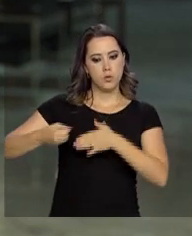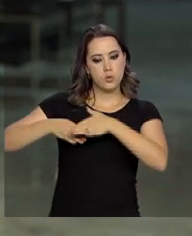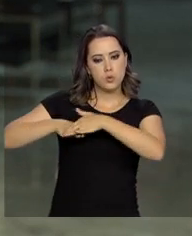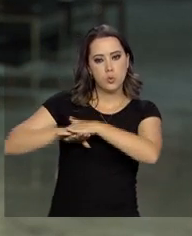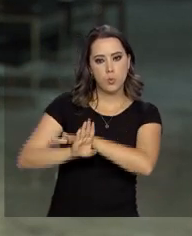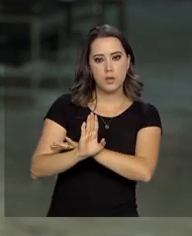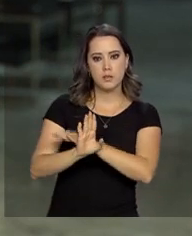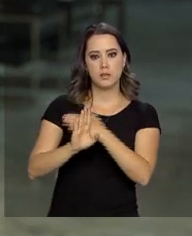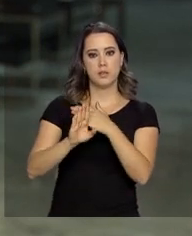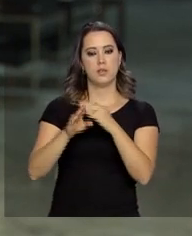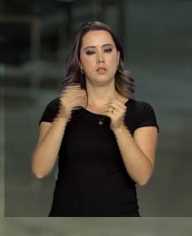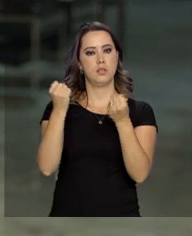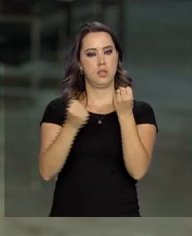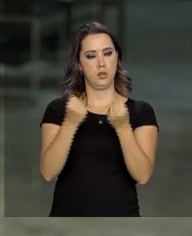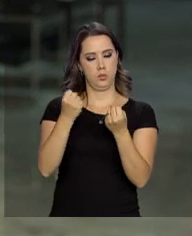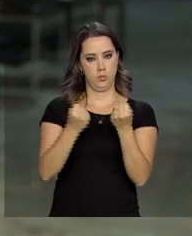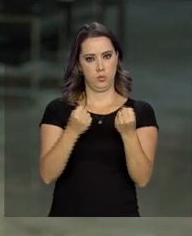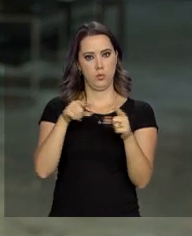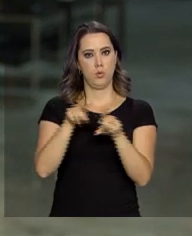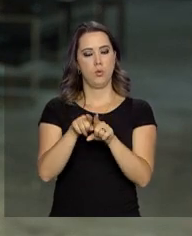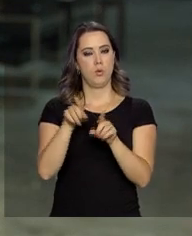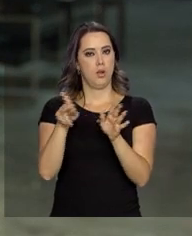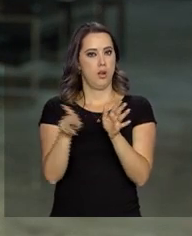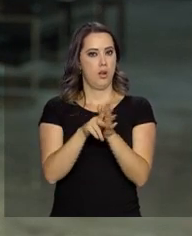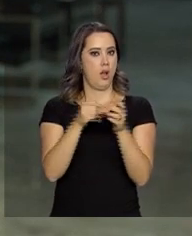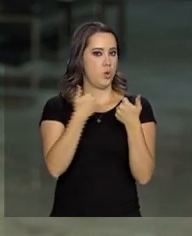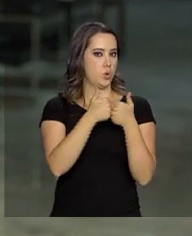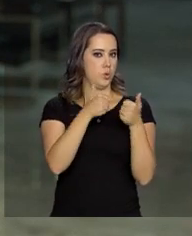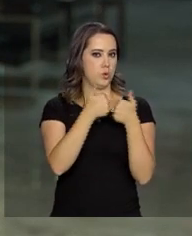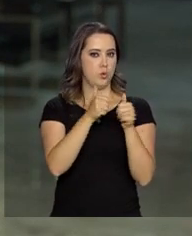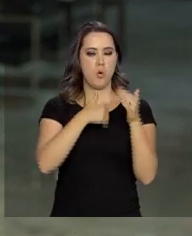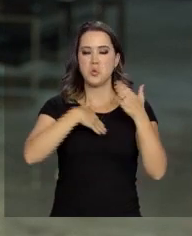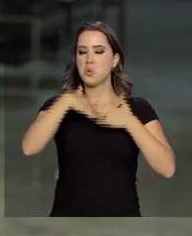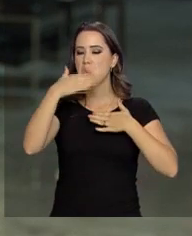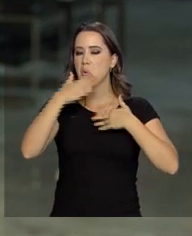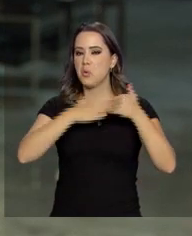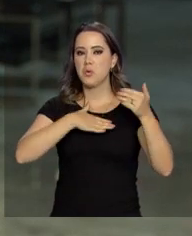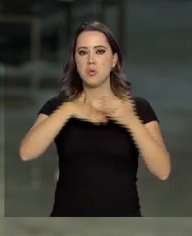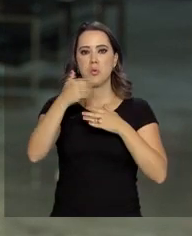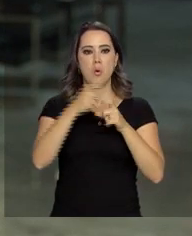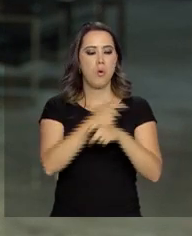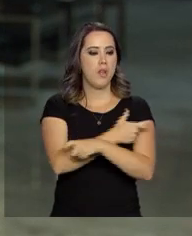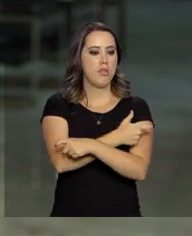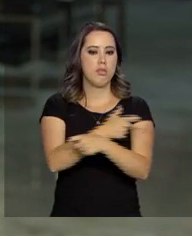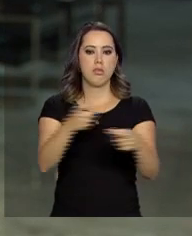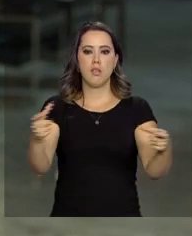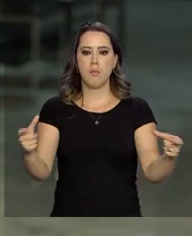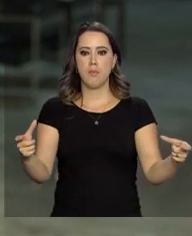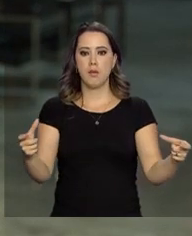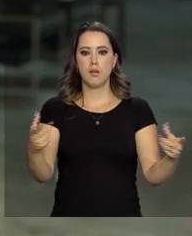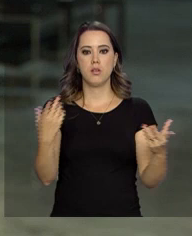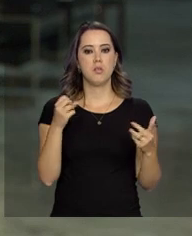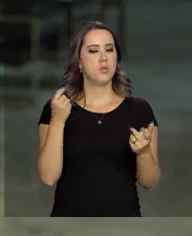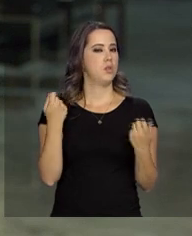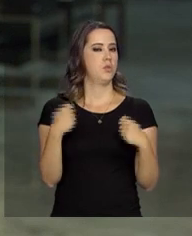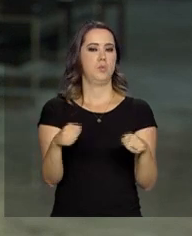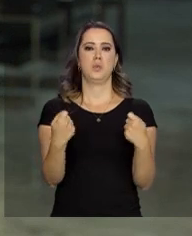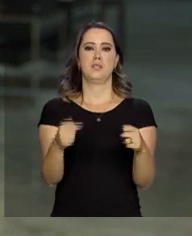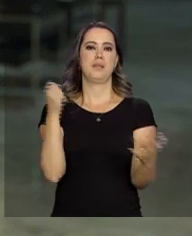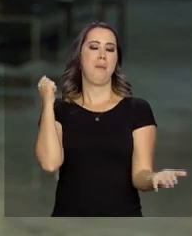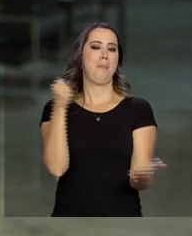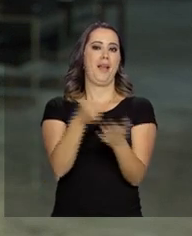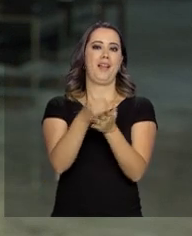bagageiros ou guarda volume dos ônibus independente da dimensão e sem o pagamento de